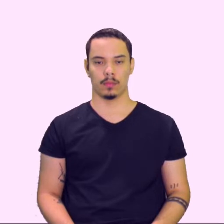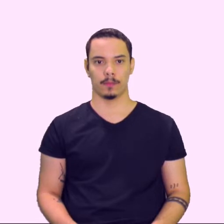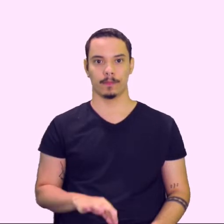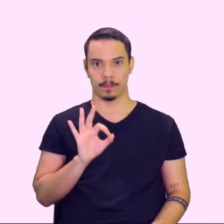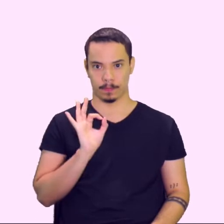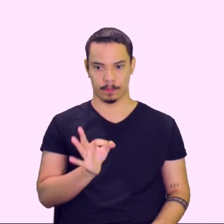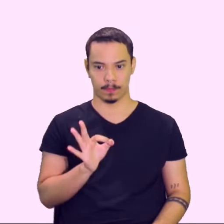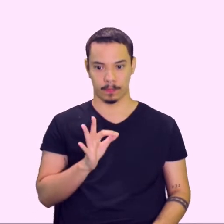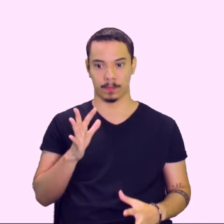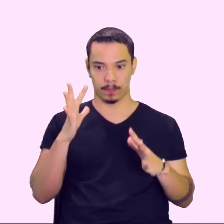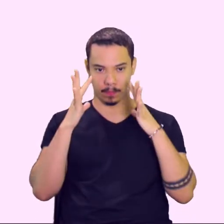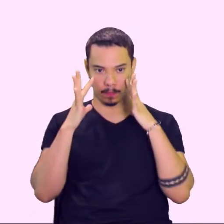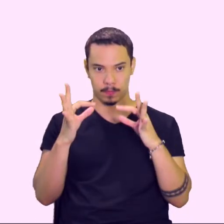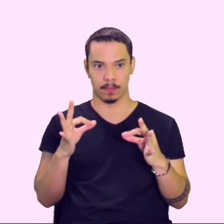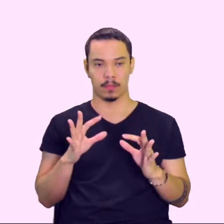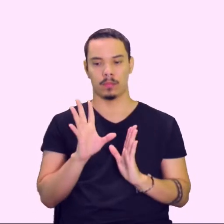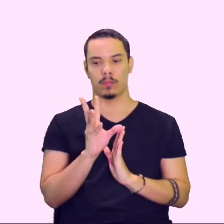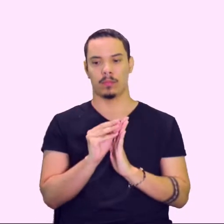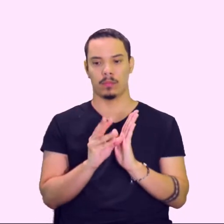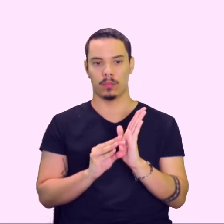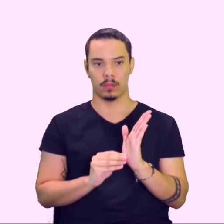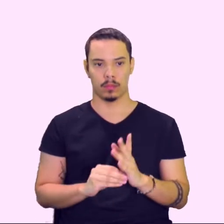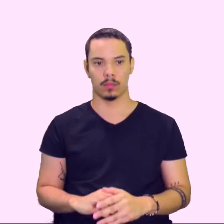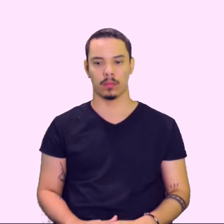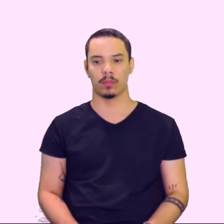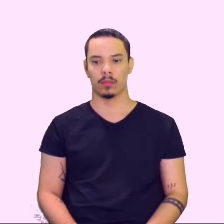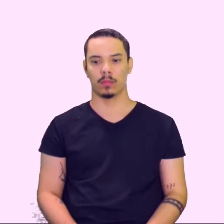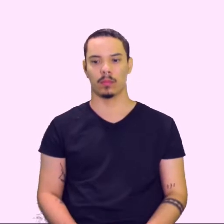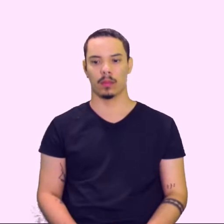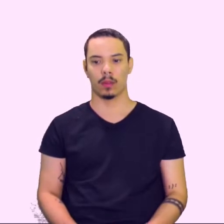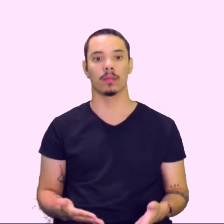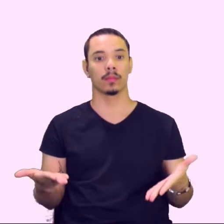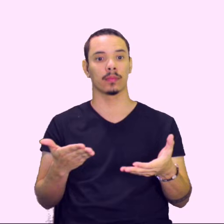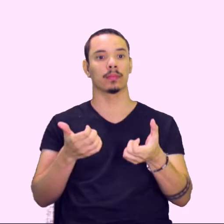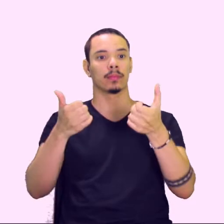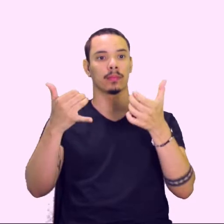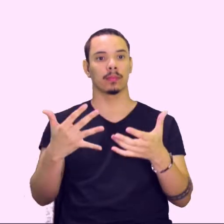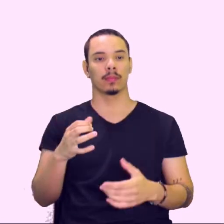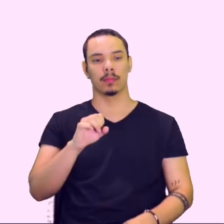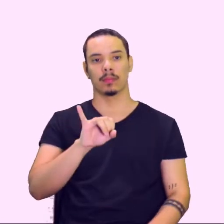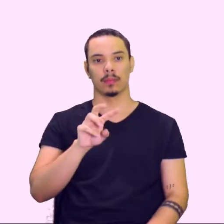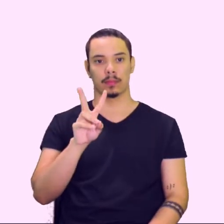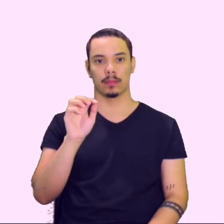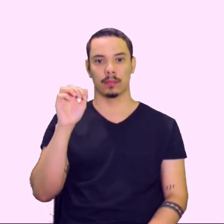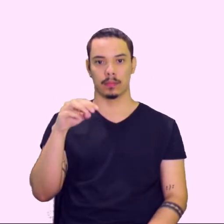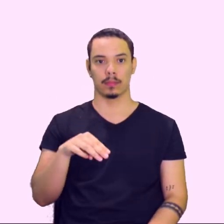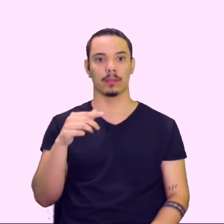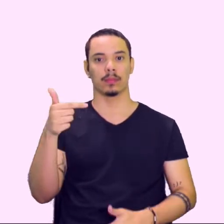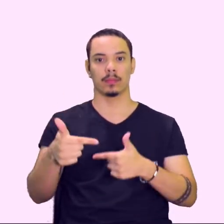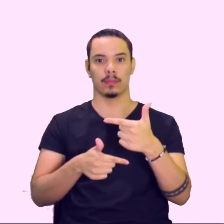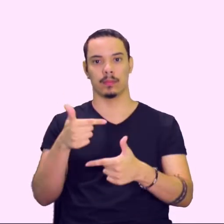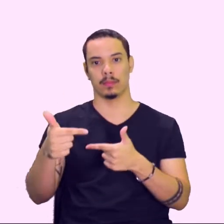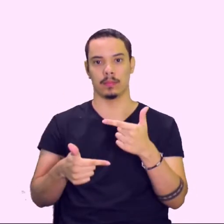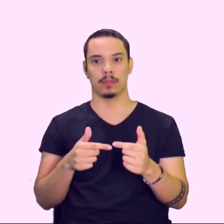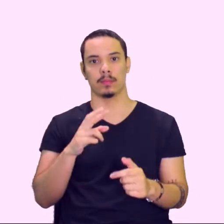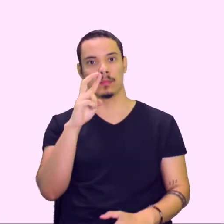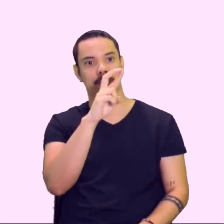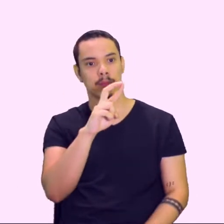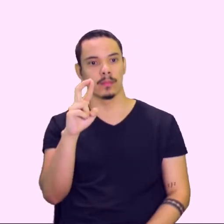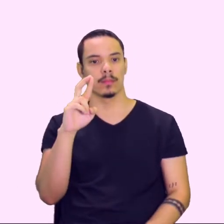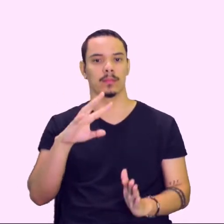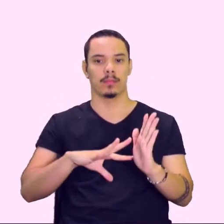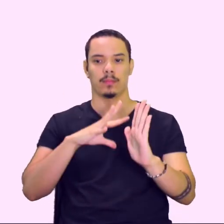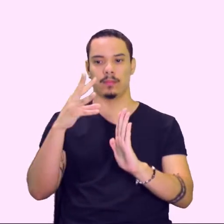atento aí ao nosso conteúdo. Agora a gente vai falar sobre o CIVAM. CIVAM, que é o Serviço de Vigilância da